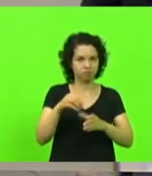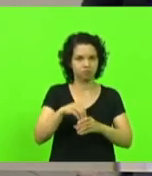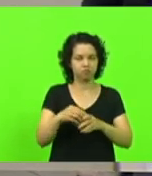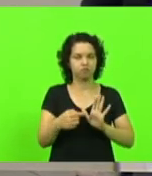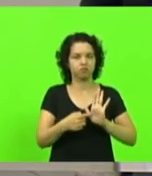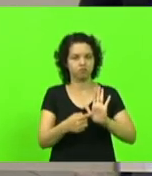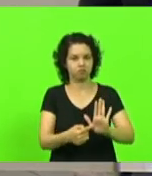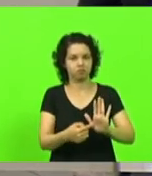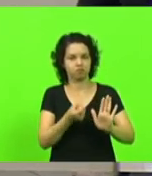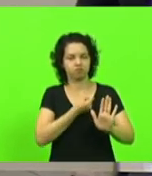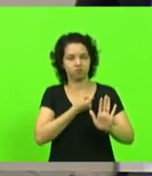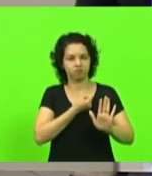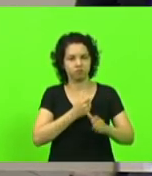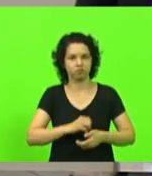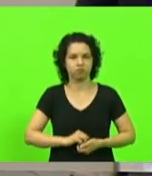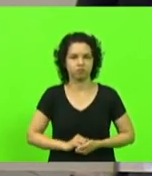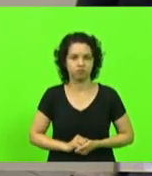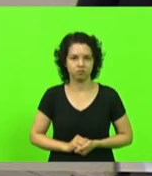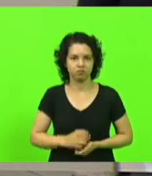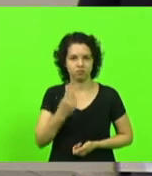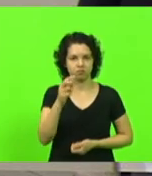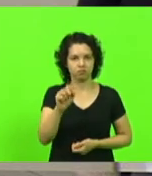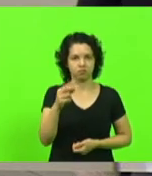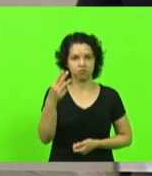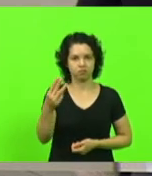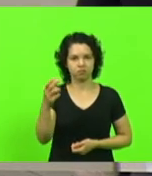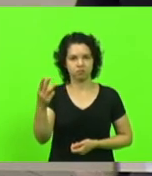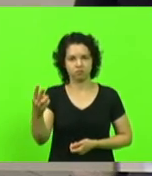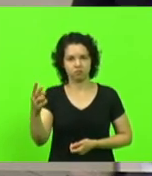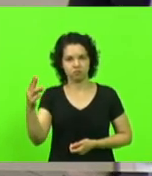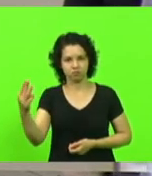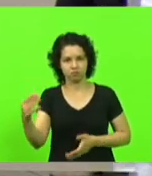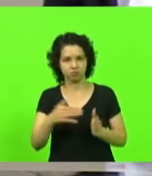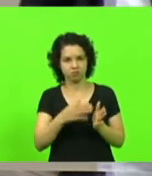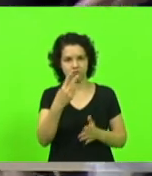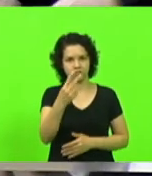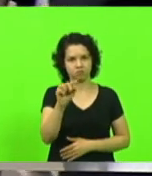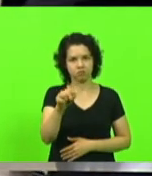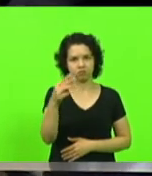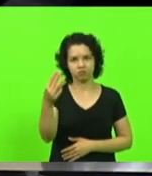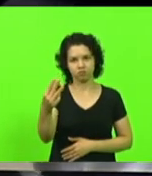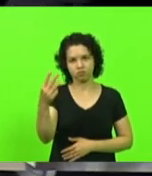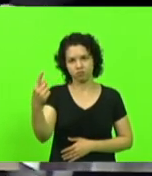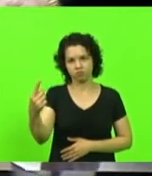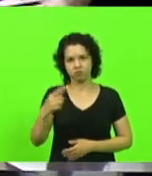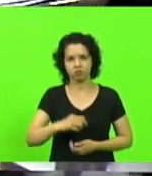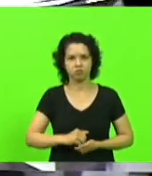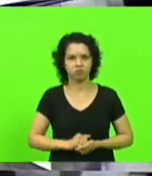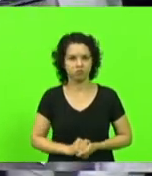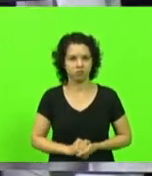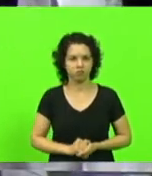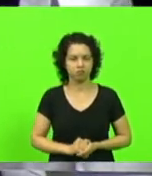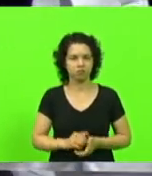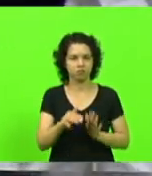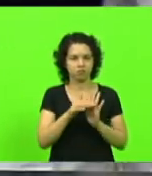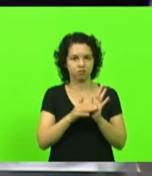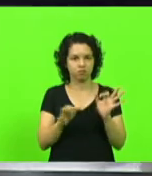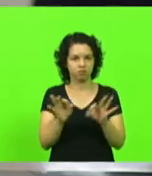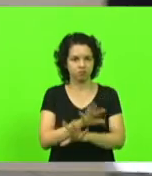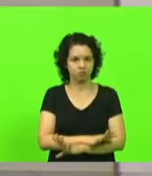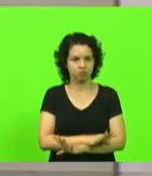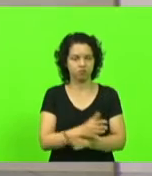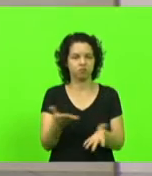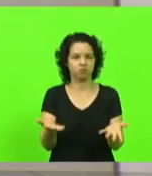seguintes indicações. Indicações 2323 a 2331. Fim da ordem do dia, passamos